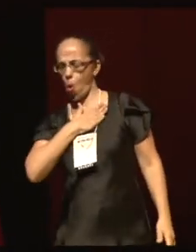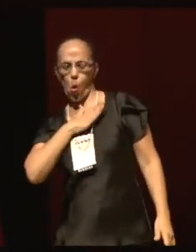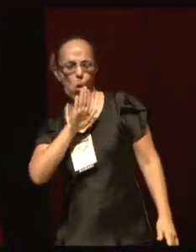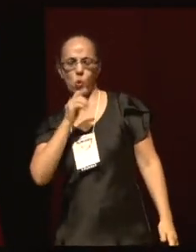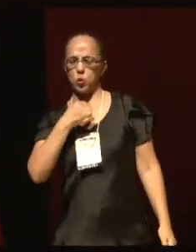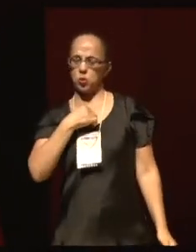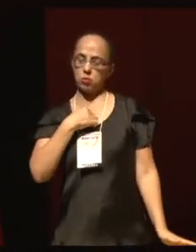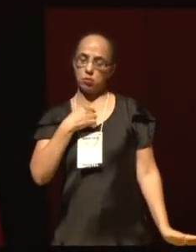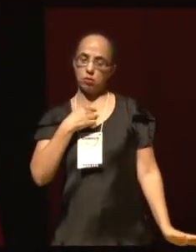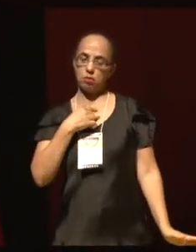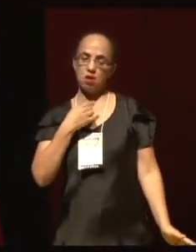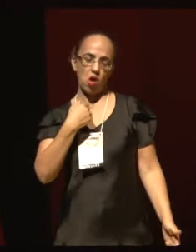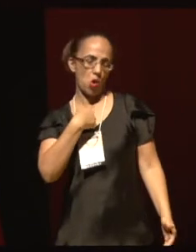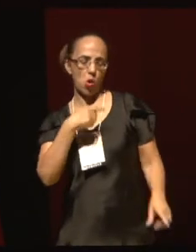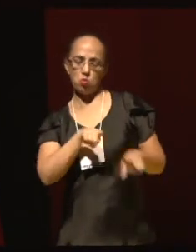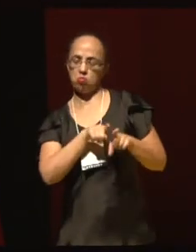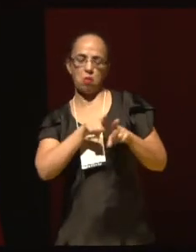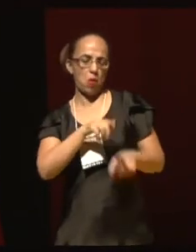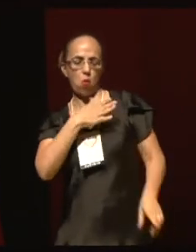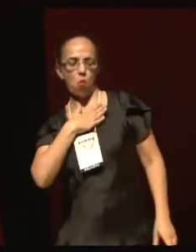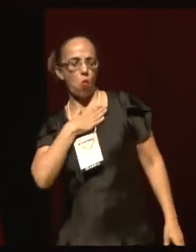tampouco vou gostar dessa pessoa.